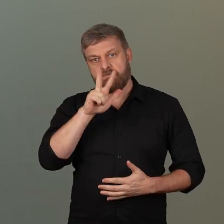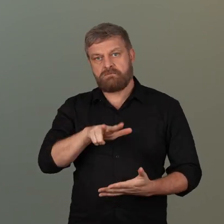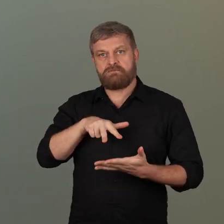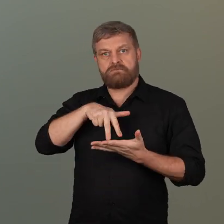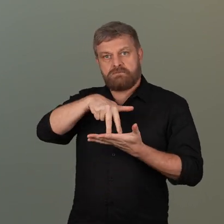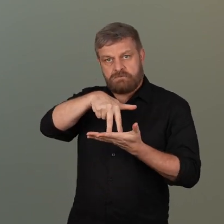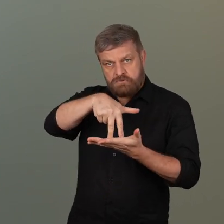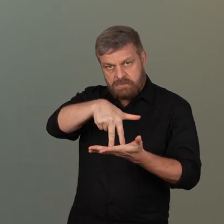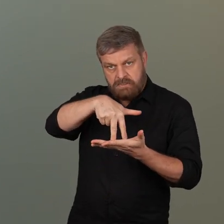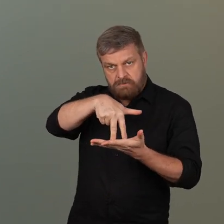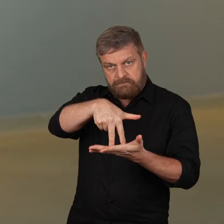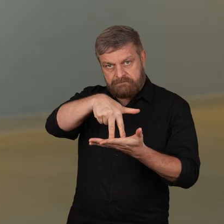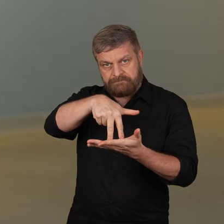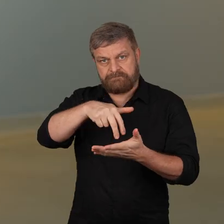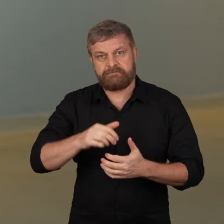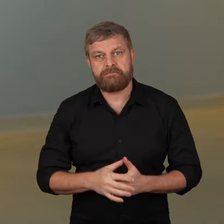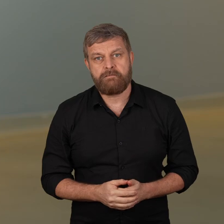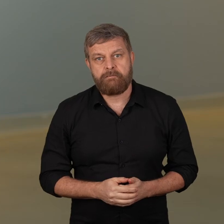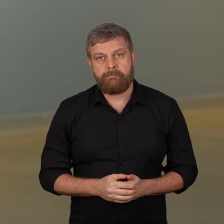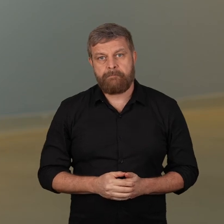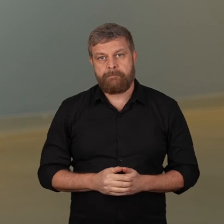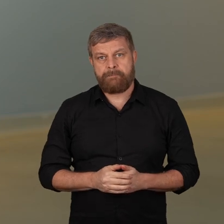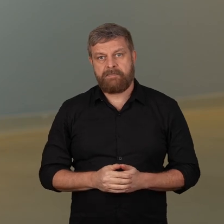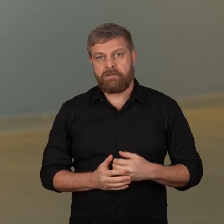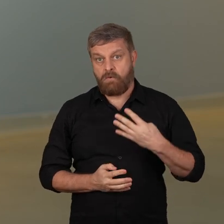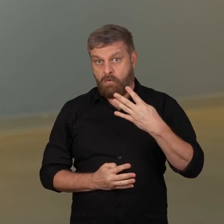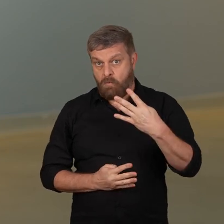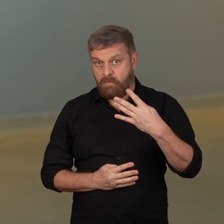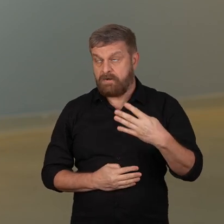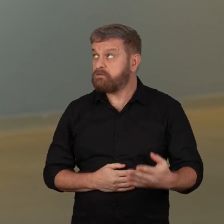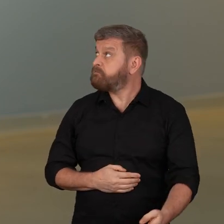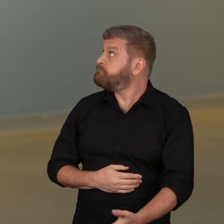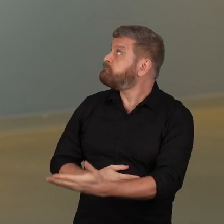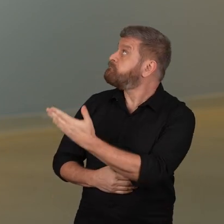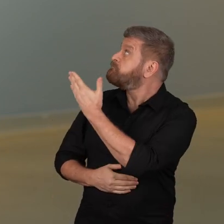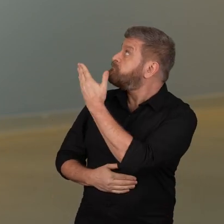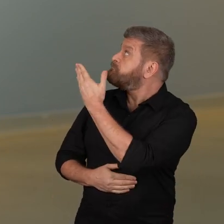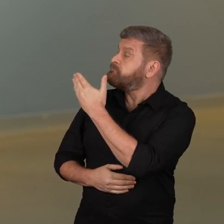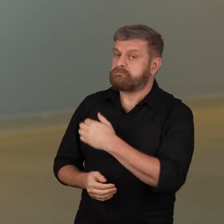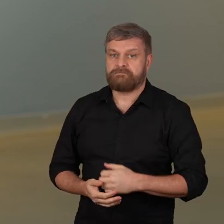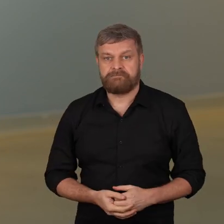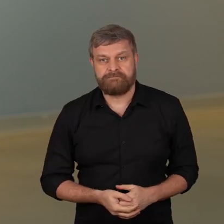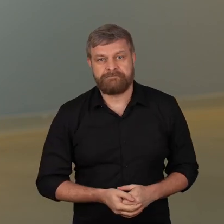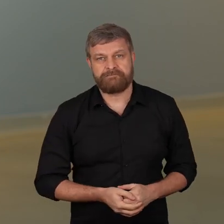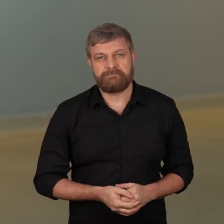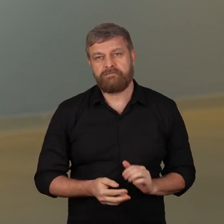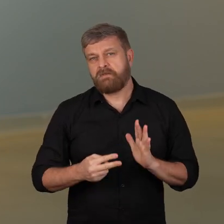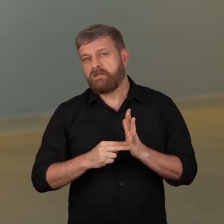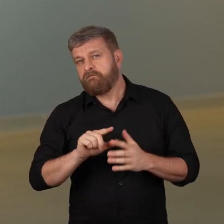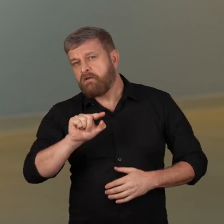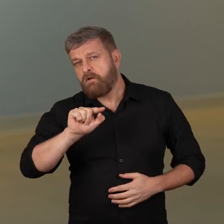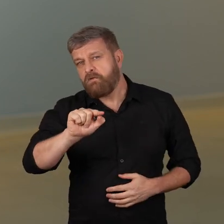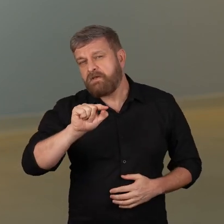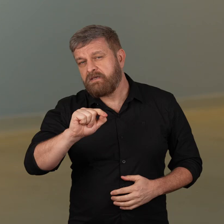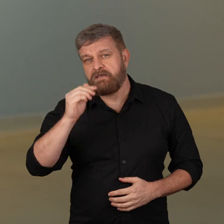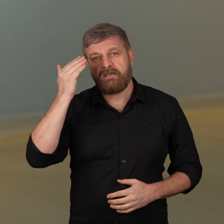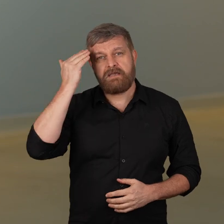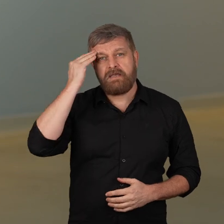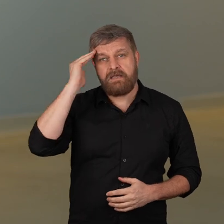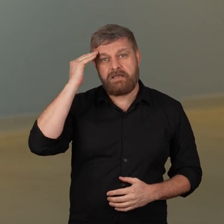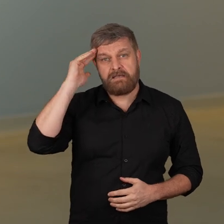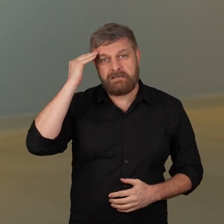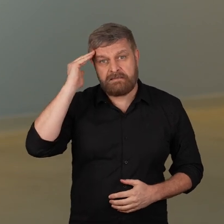eu sou um sujeito. O quarto saber é ensinar a identidade terrena. Título na tela. É a compreensão de